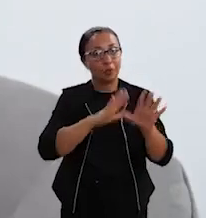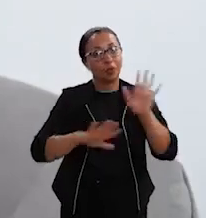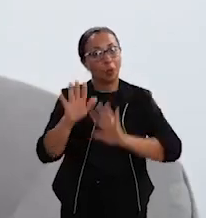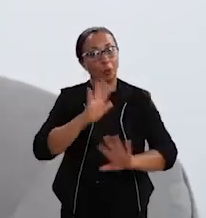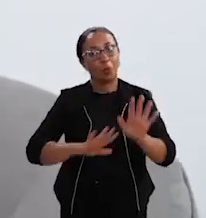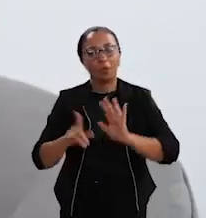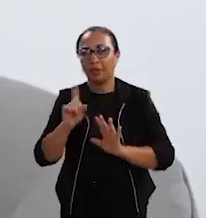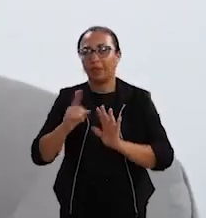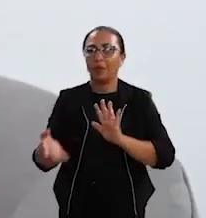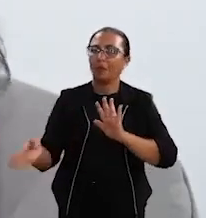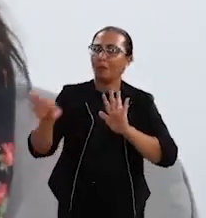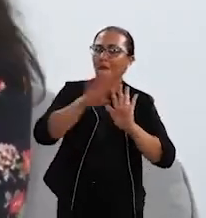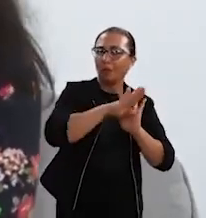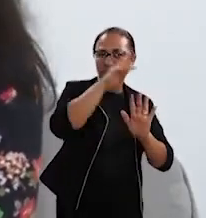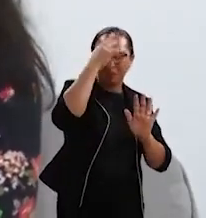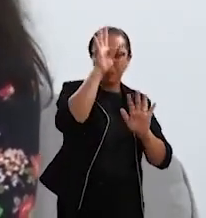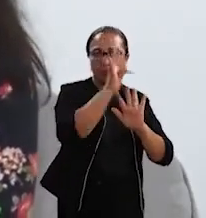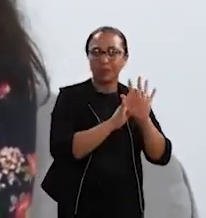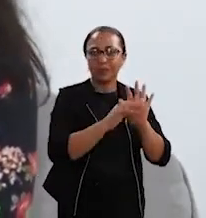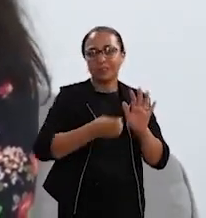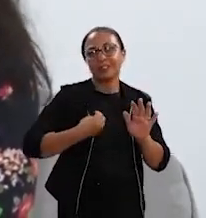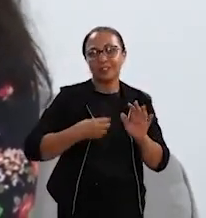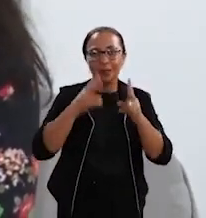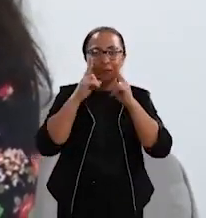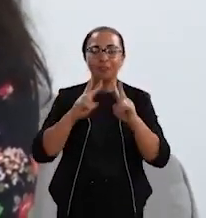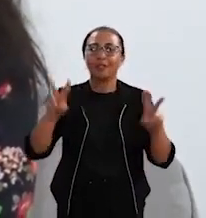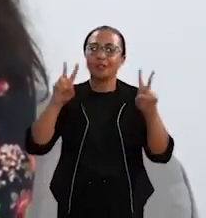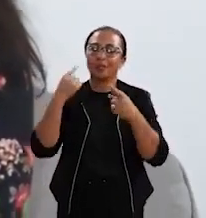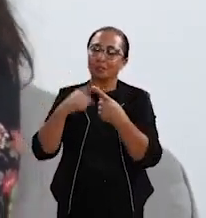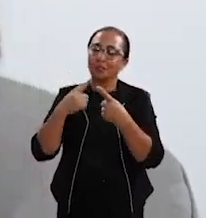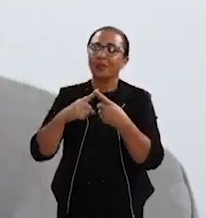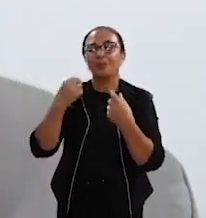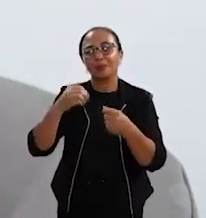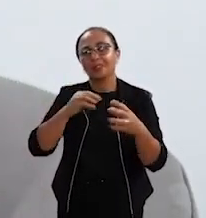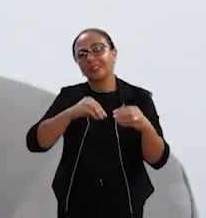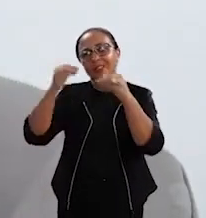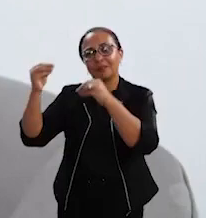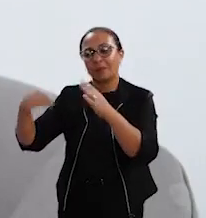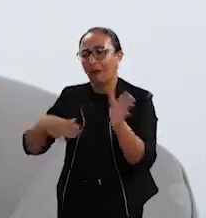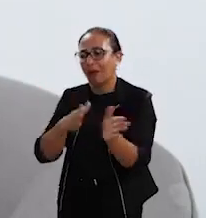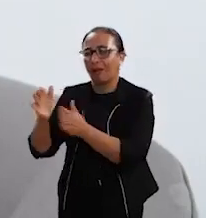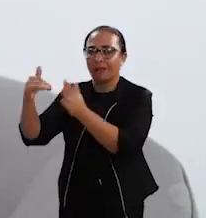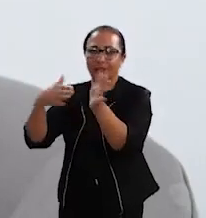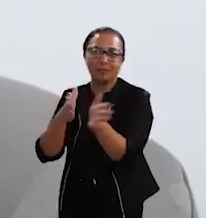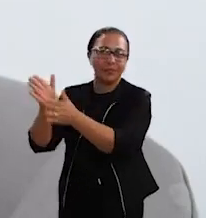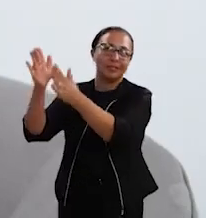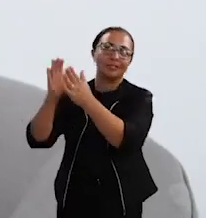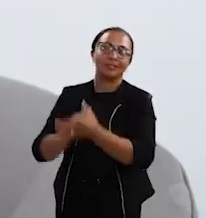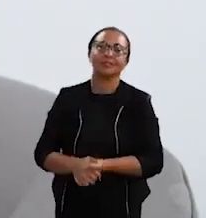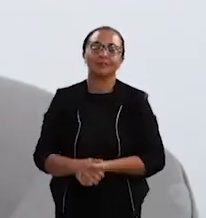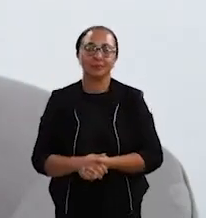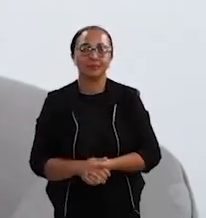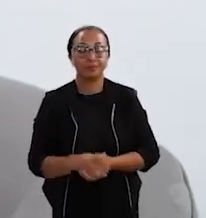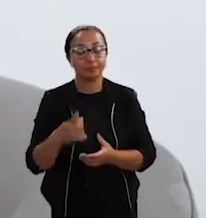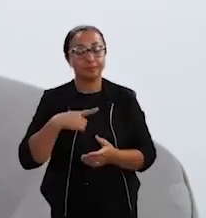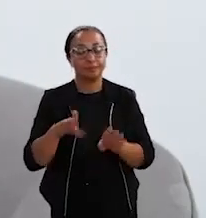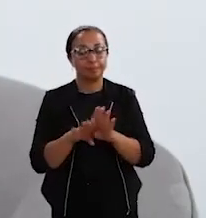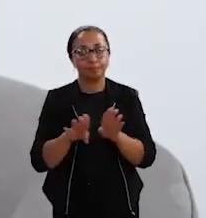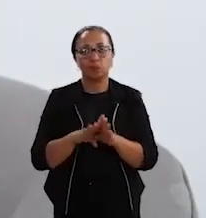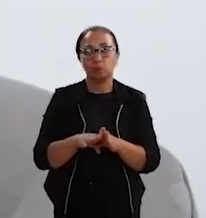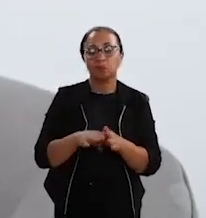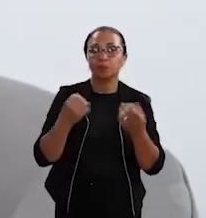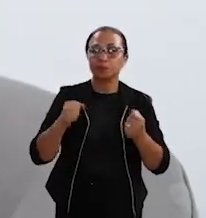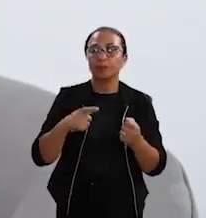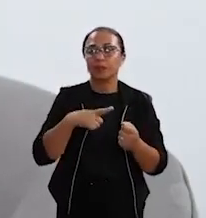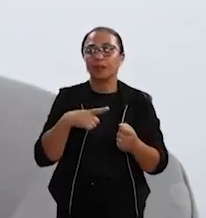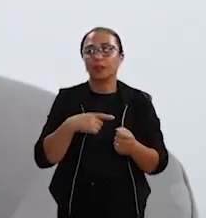você não tomar cuidado, né, você não volta mais para aquele texto que você estava vendo, porque pode te levar para outros caminhos, né? Você tem